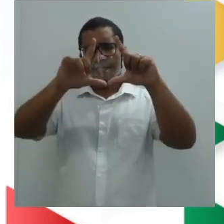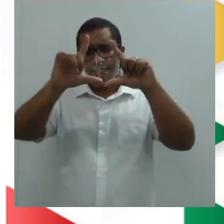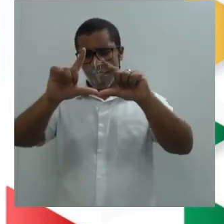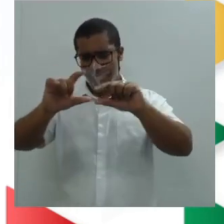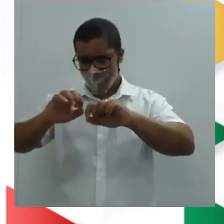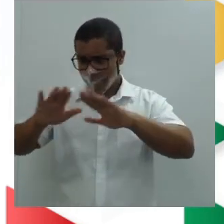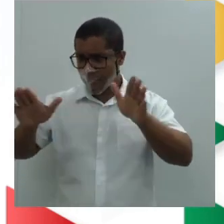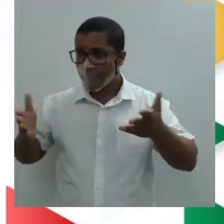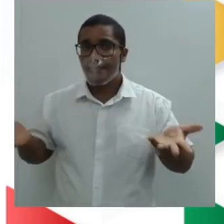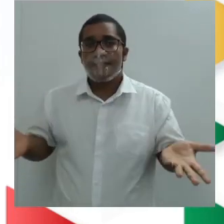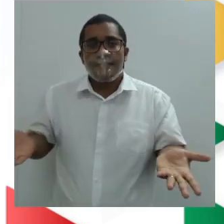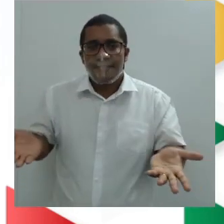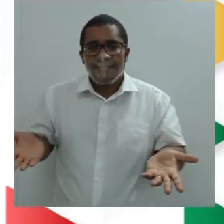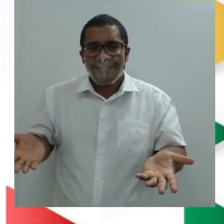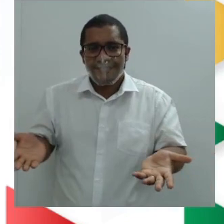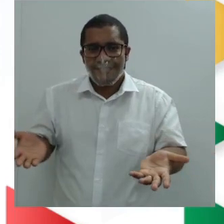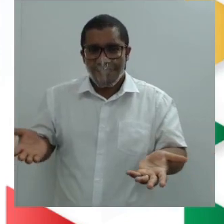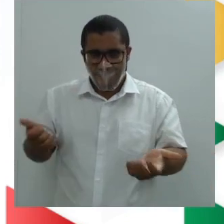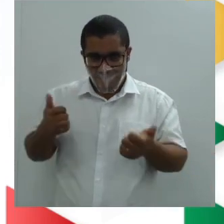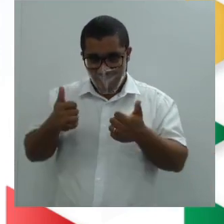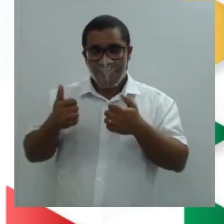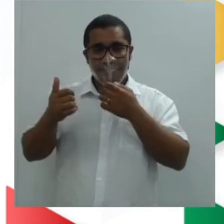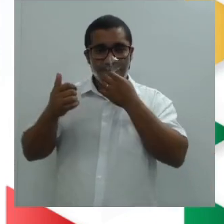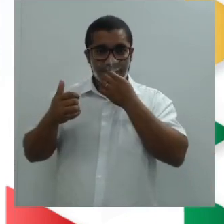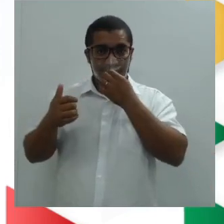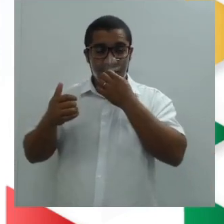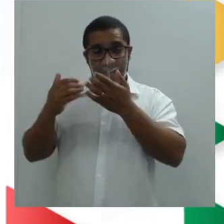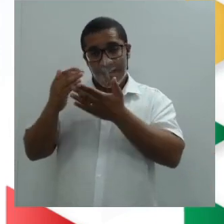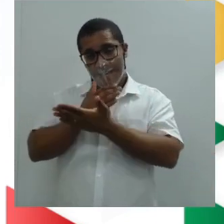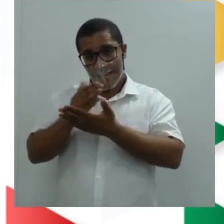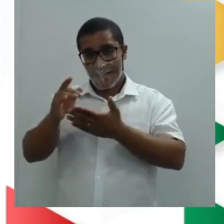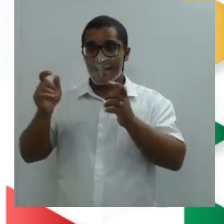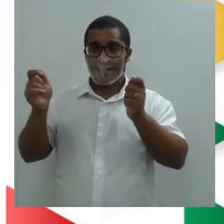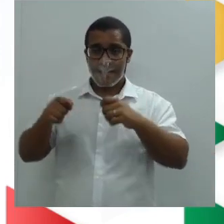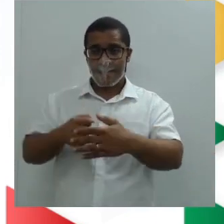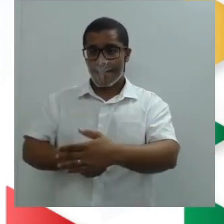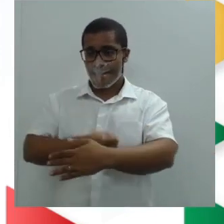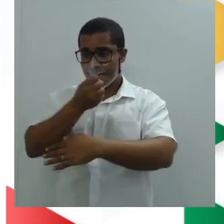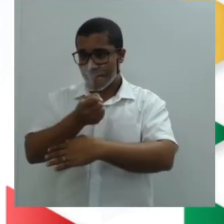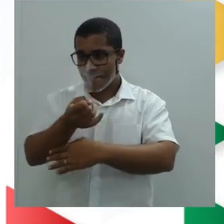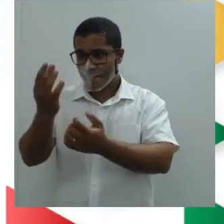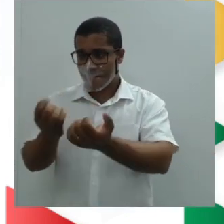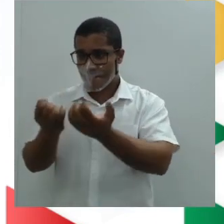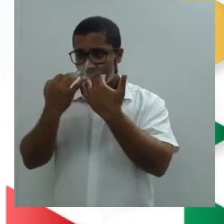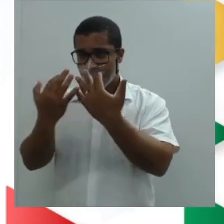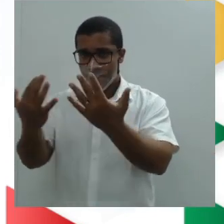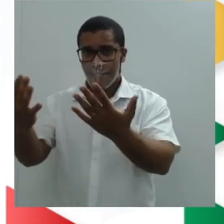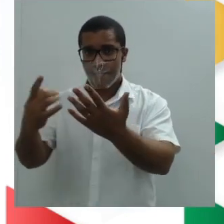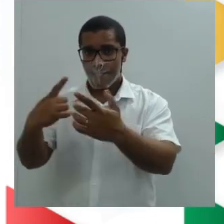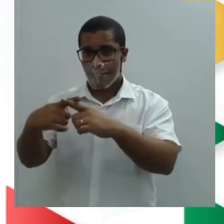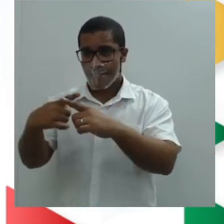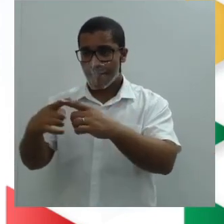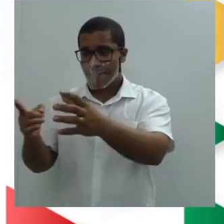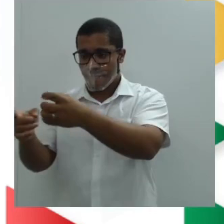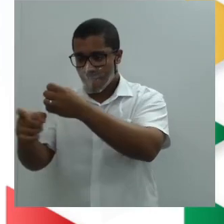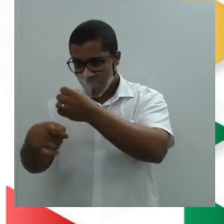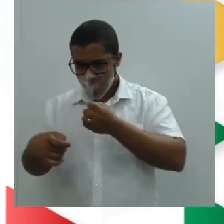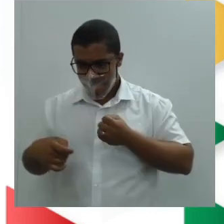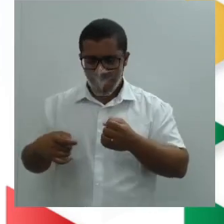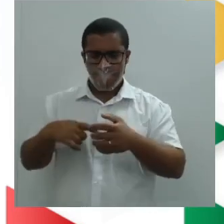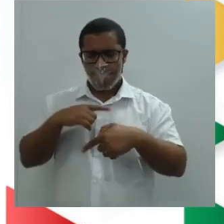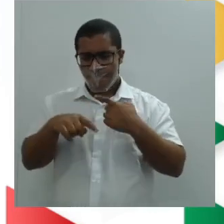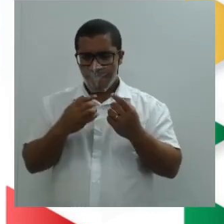tá certo, gente? Algumas pessoas produzem para a sua subsistência e de sua família